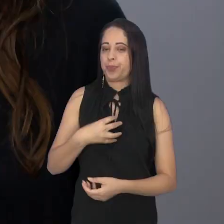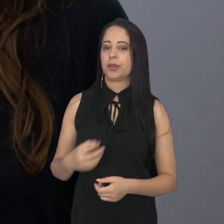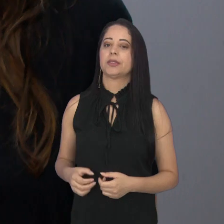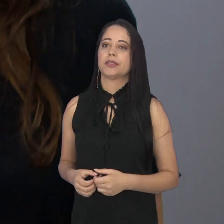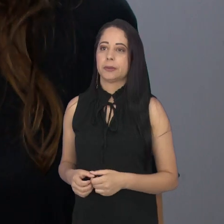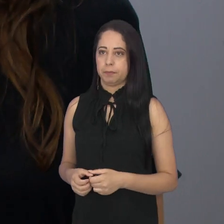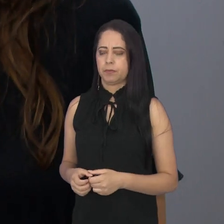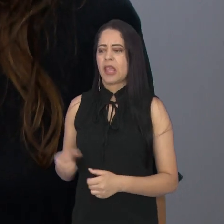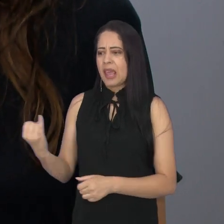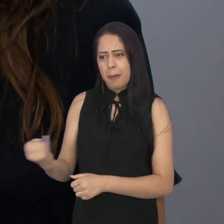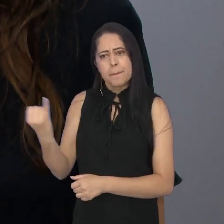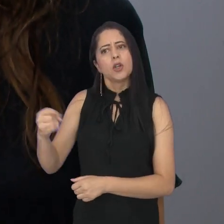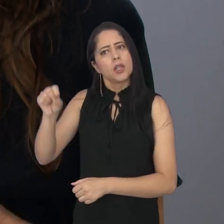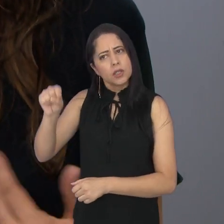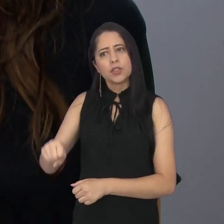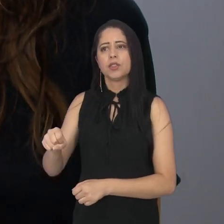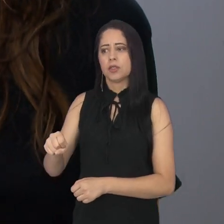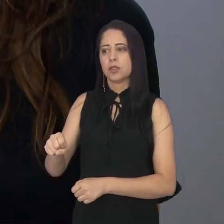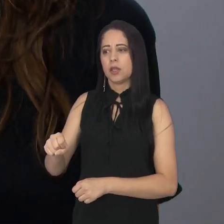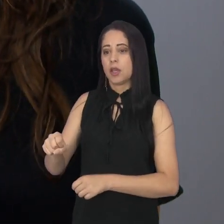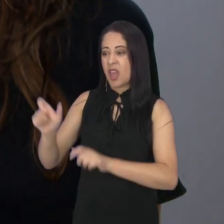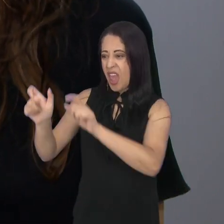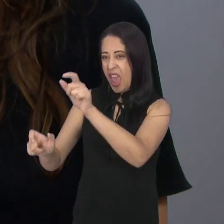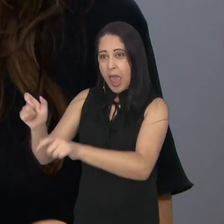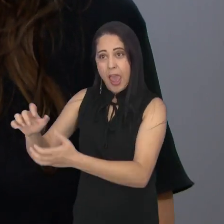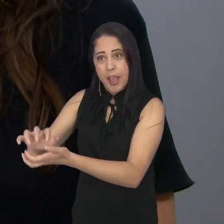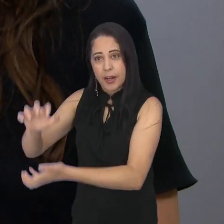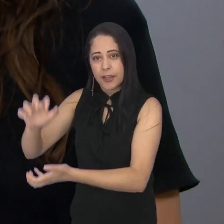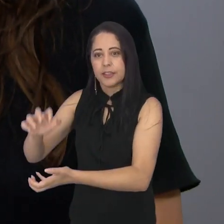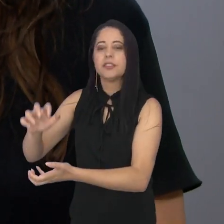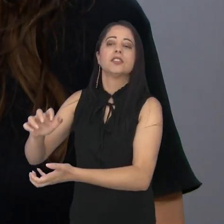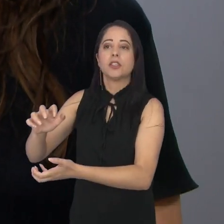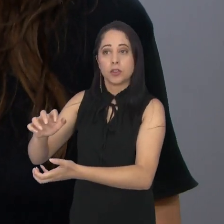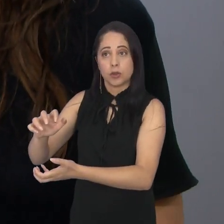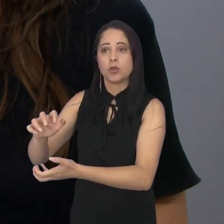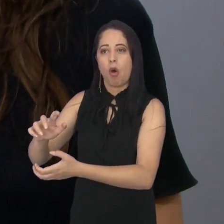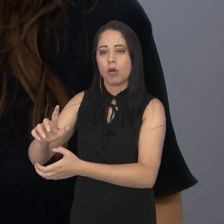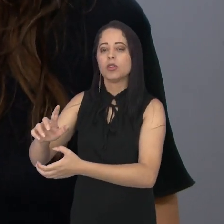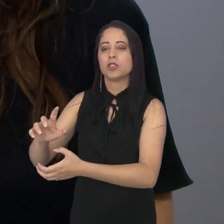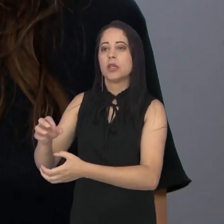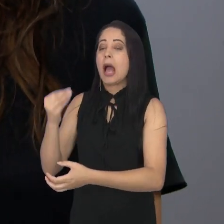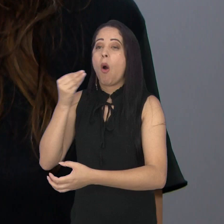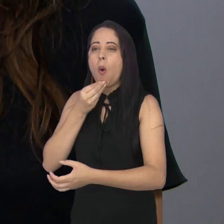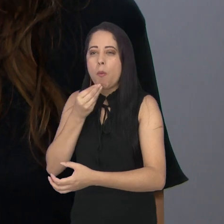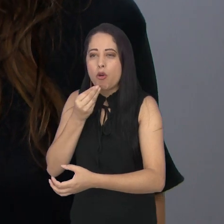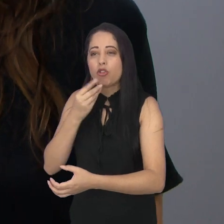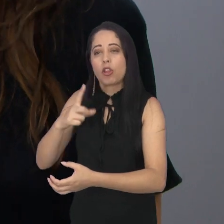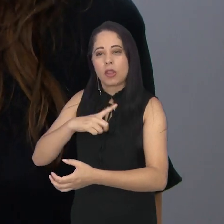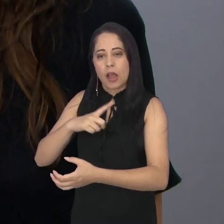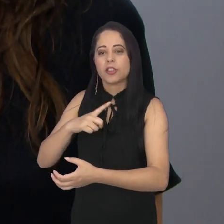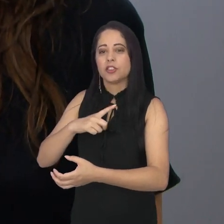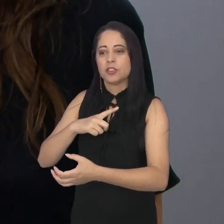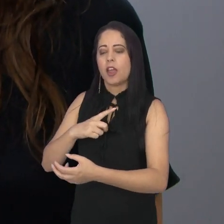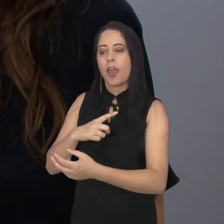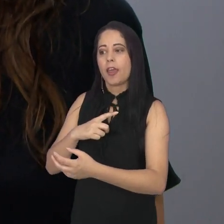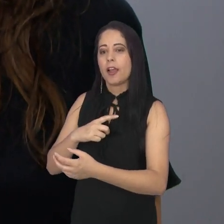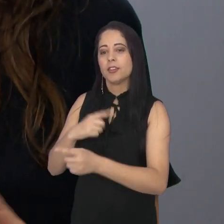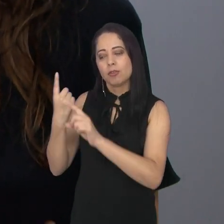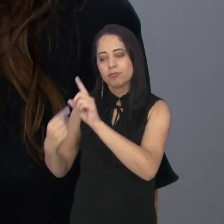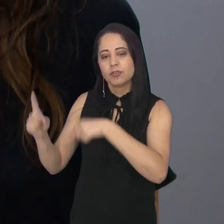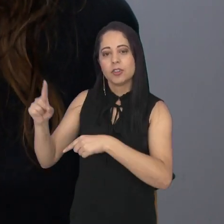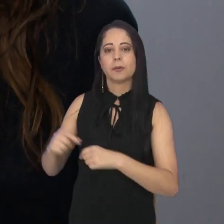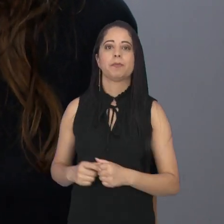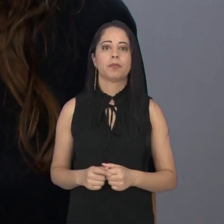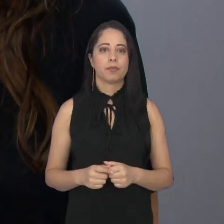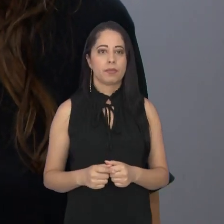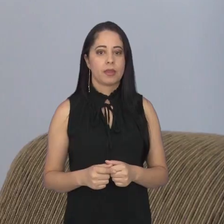necessidade. É muito importante. Eu acho que os idosos e as idosas vão ganhar bastante na medida em que eles tiverem essa oportunidade no